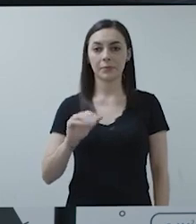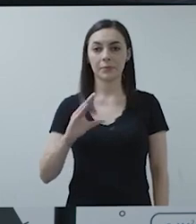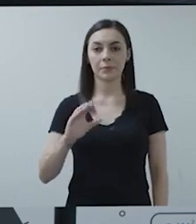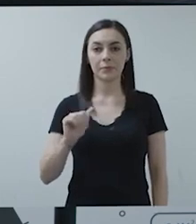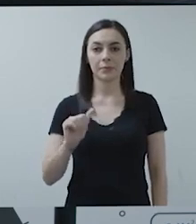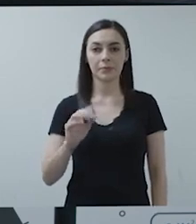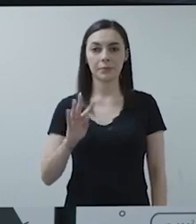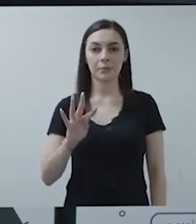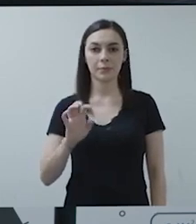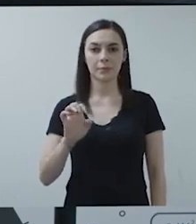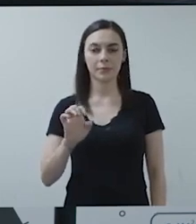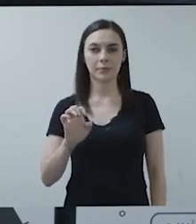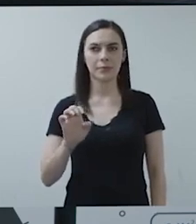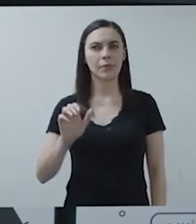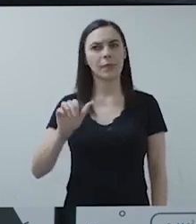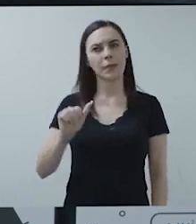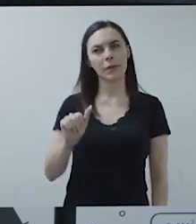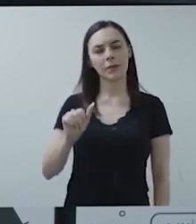abacate.